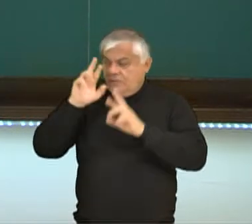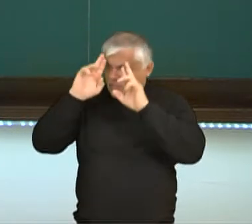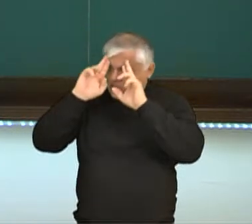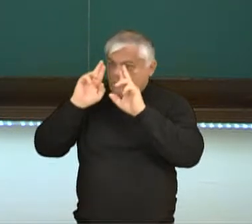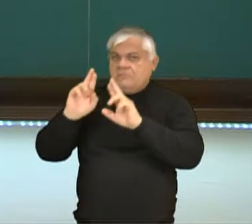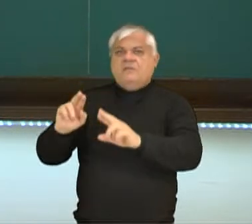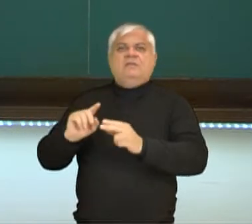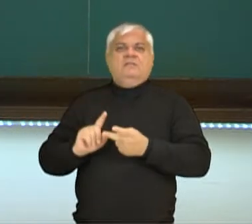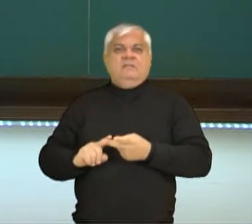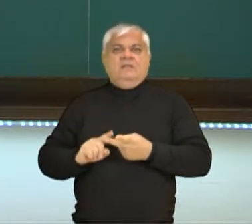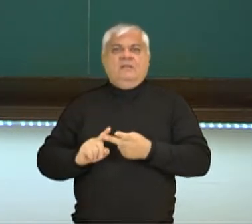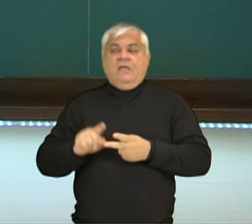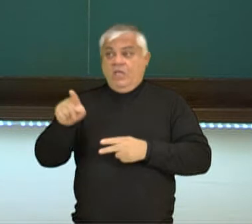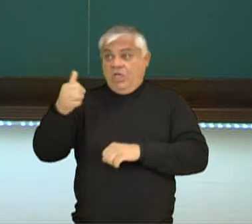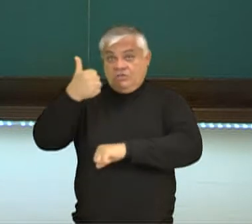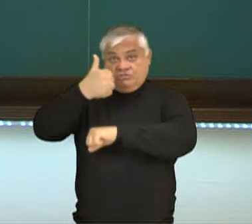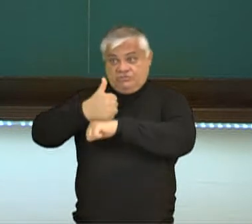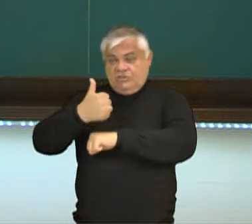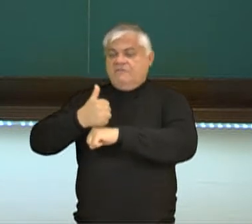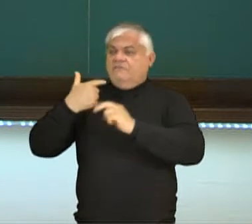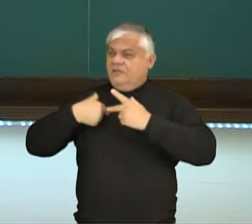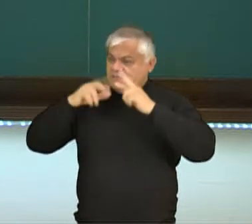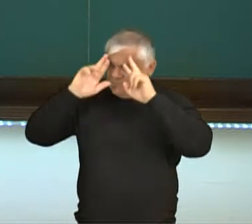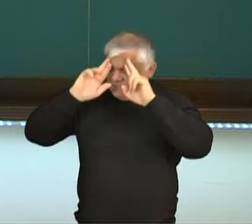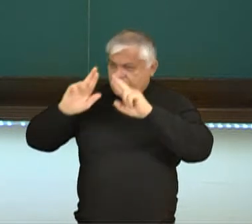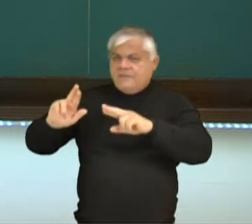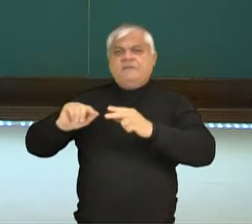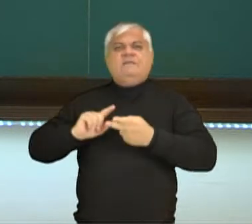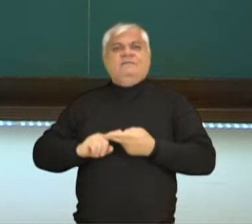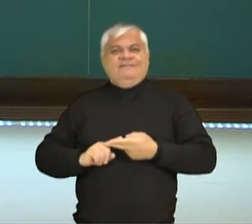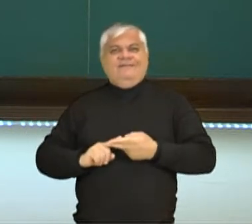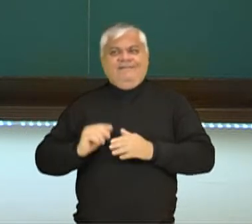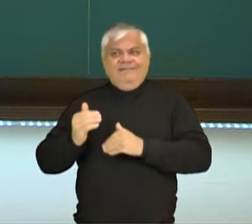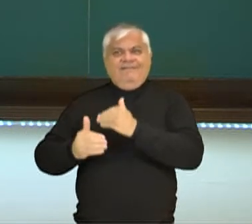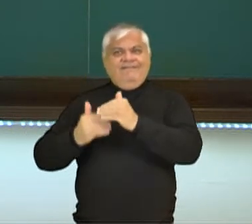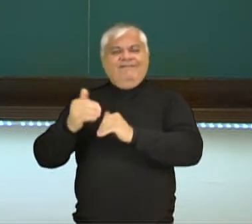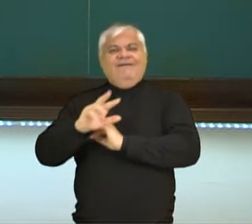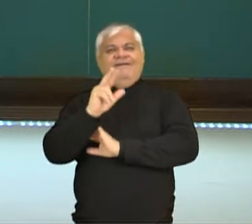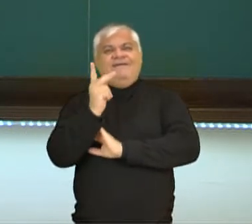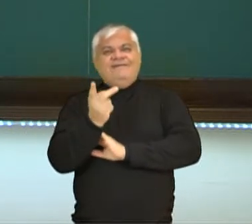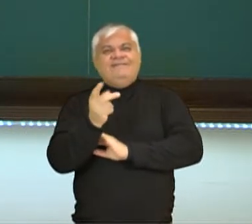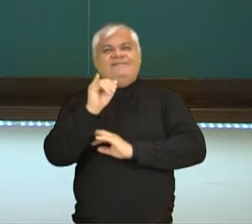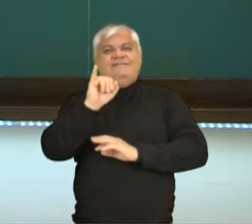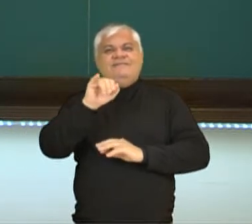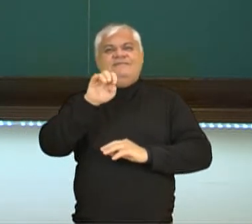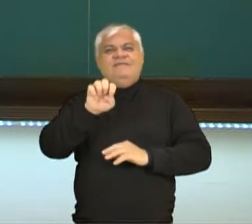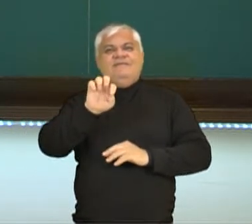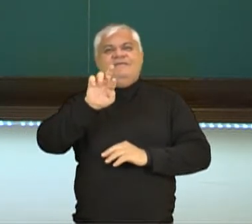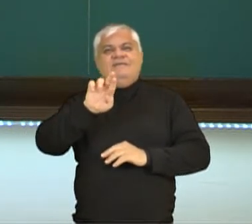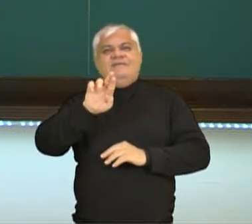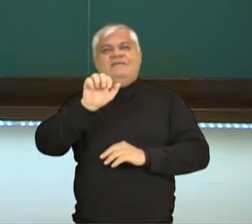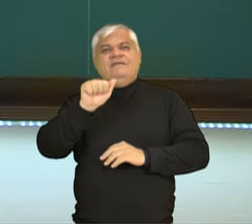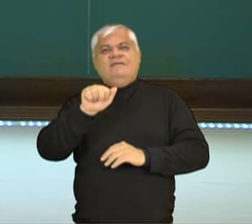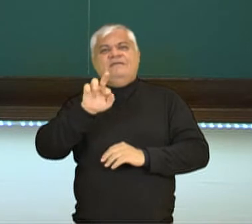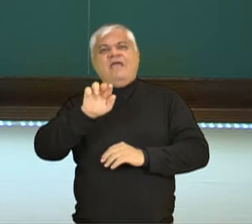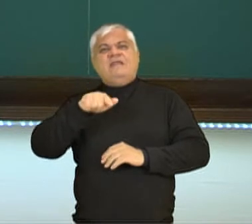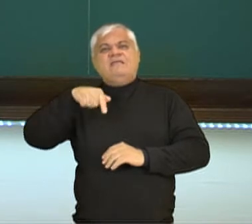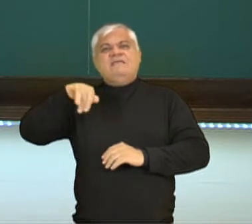nossos superiores, entender a importância dessa hierarquia, são exemplos de comportamentos,